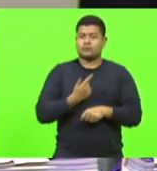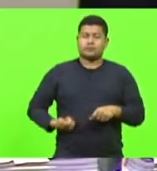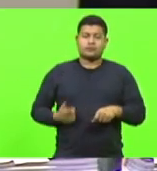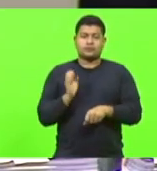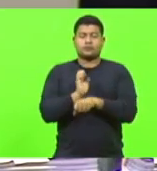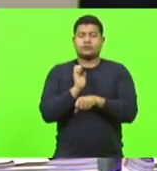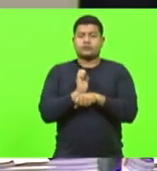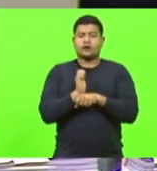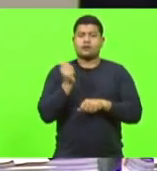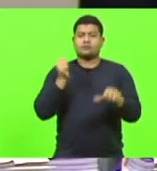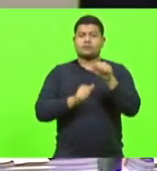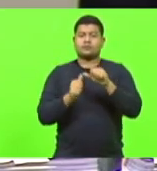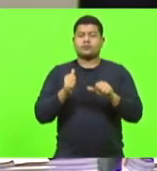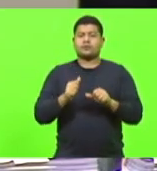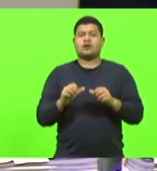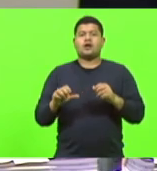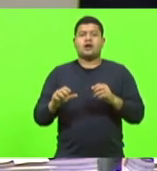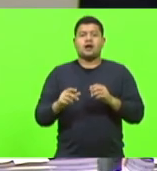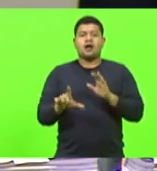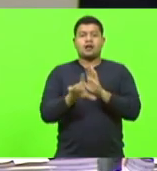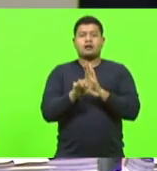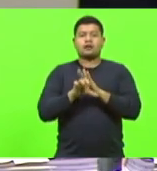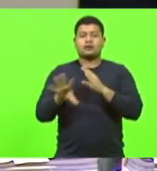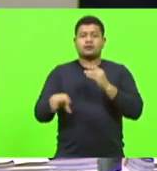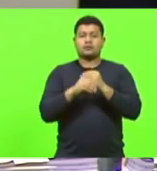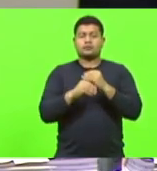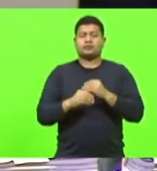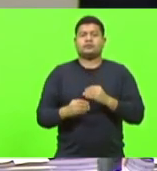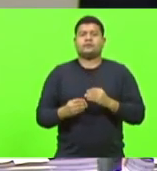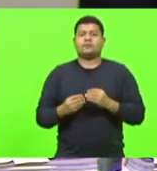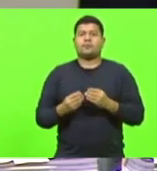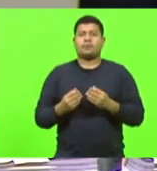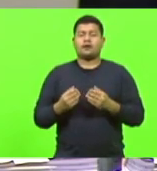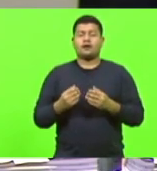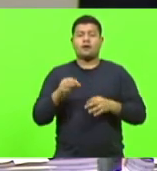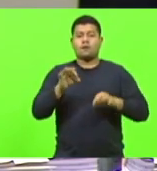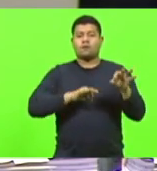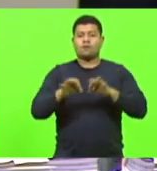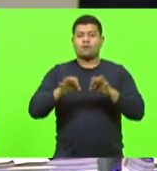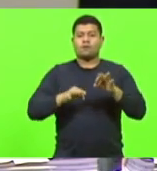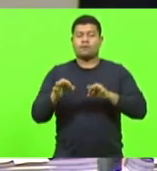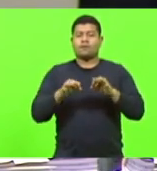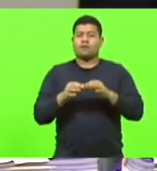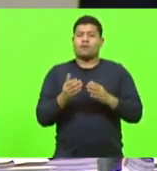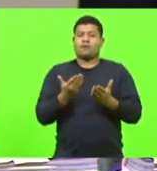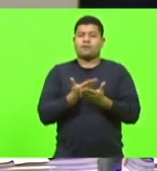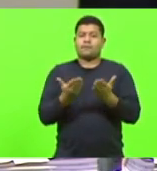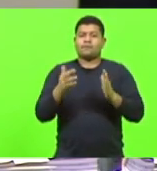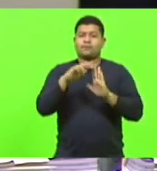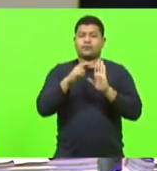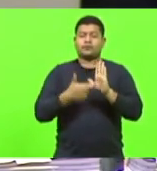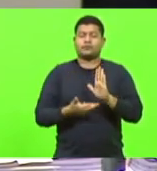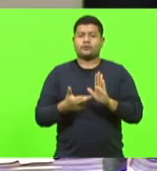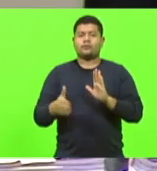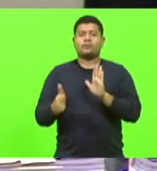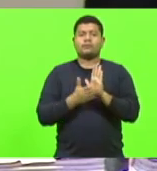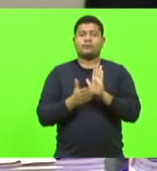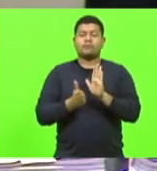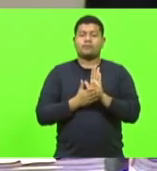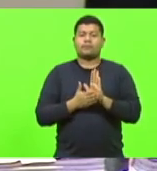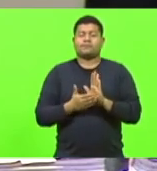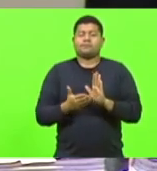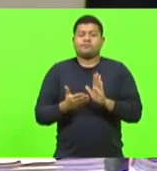complementar 412/2008 que dispõe sobre a organização do regime próprio da Previdência servidores do Estado de Santa Catarina e estabelece outras providências